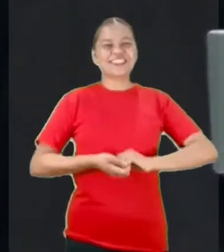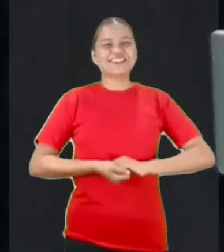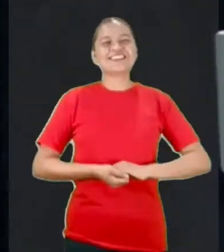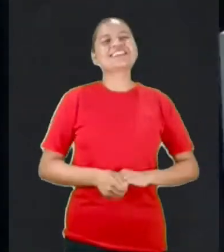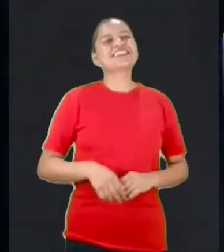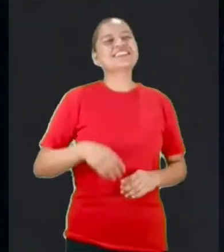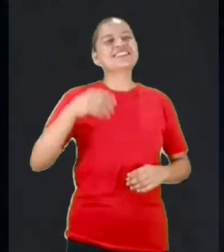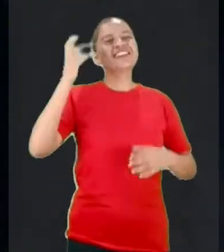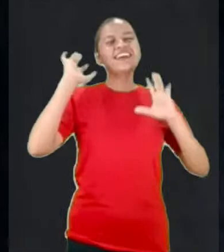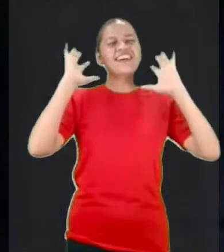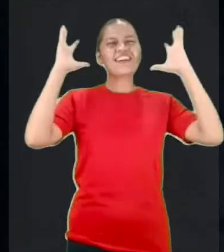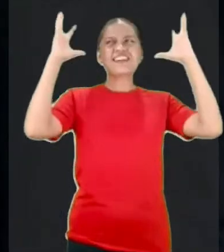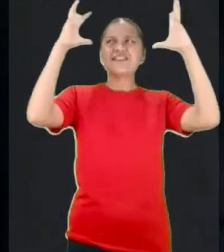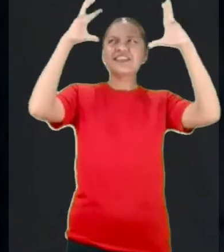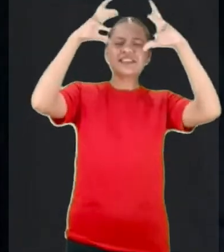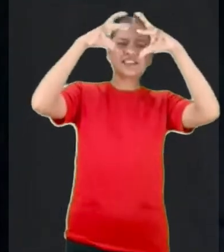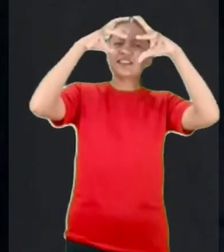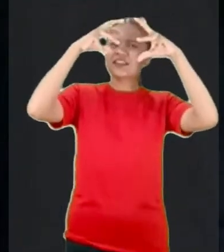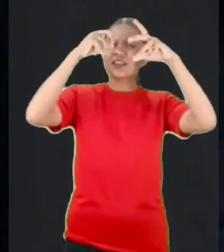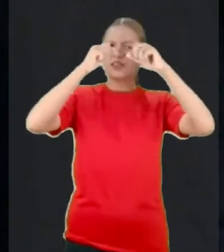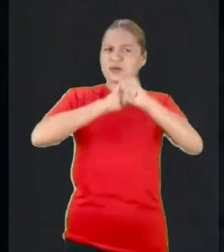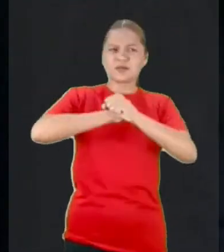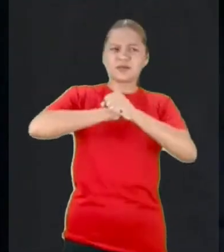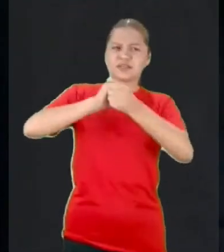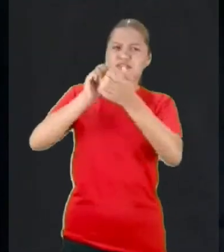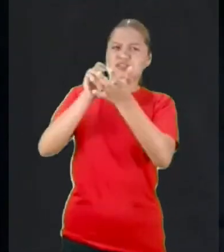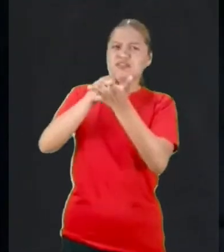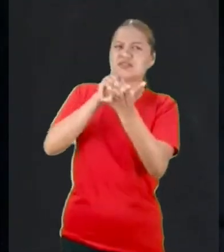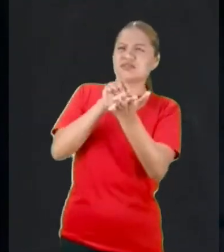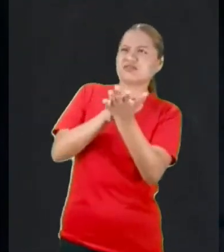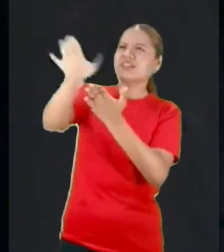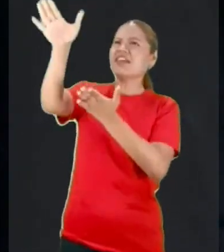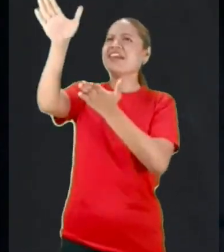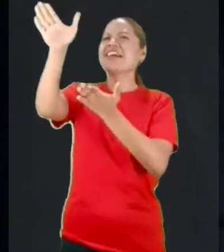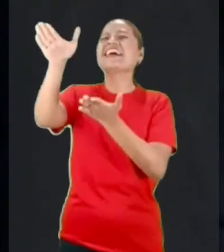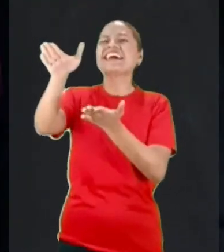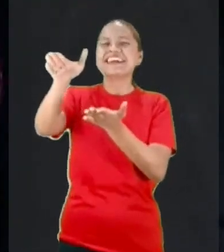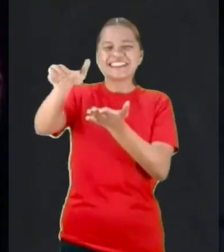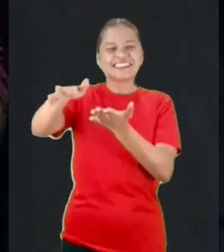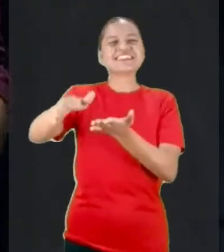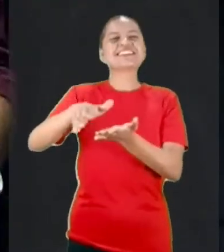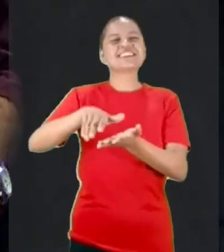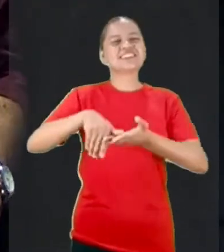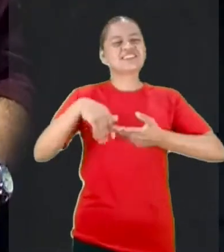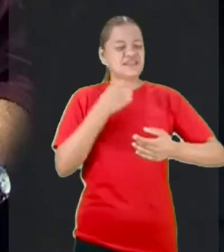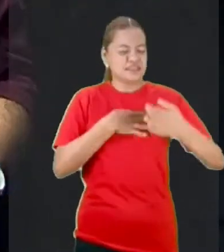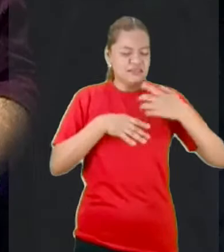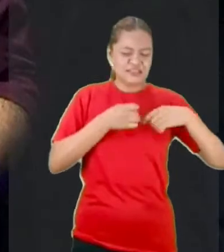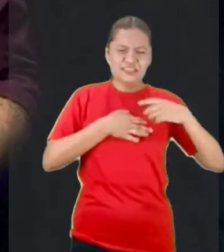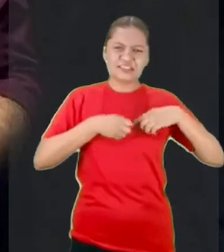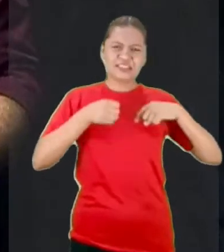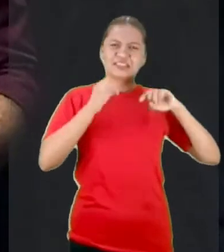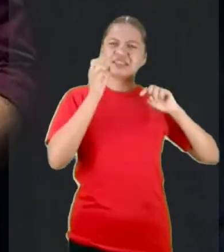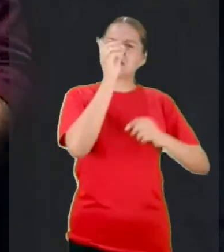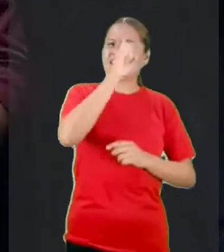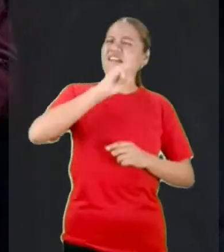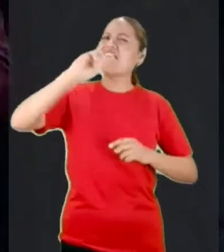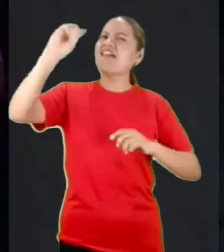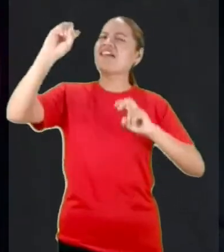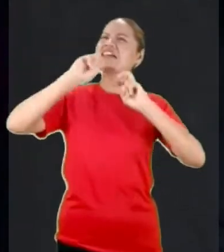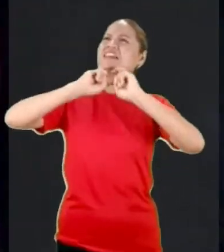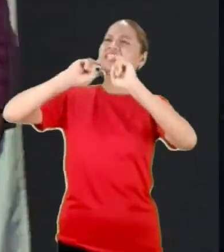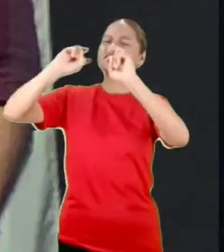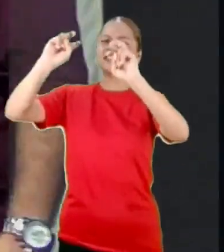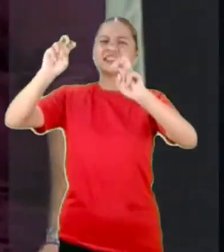e as trevas vão fugir, tremer com sua